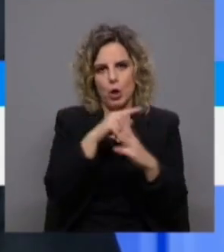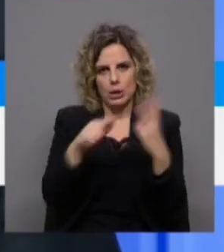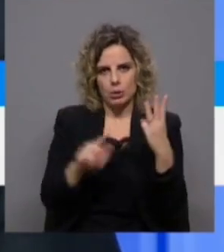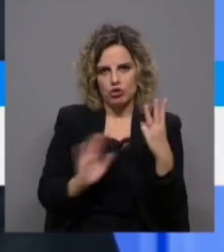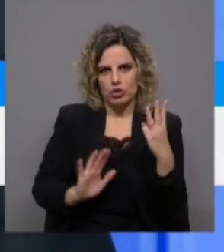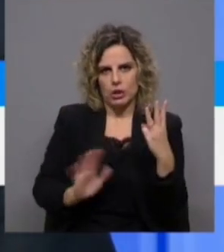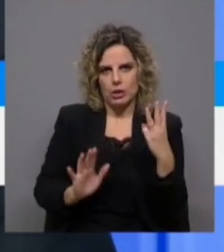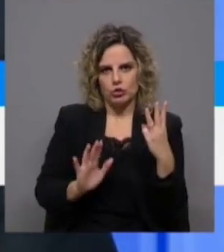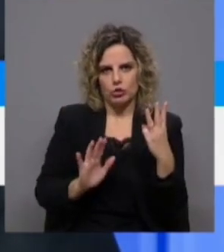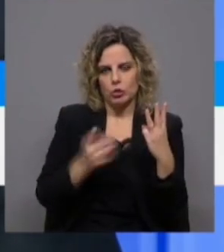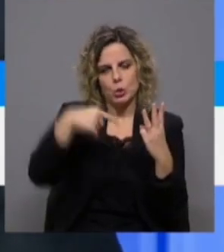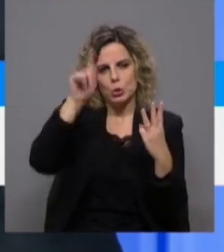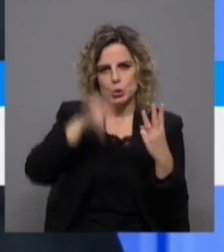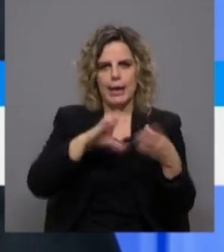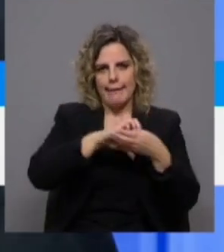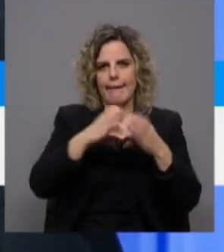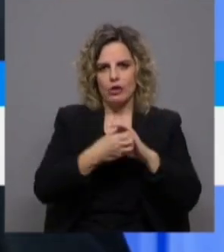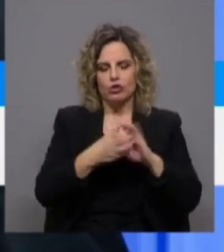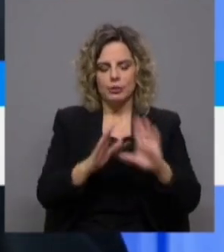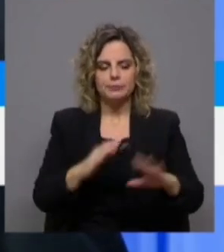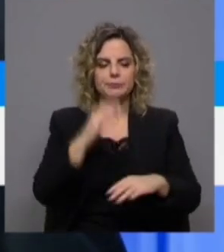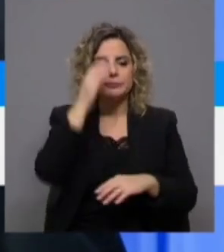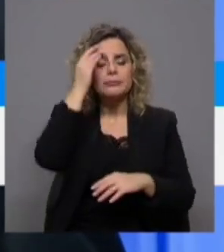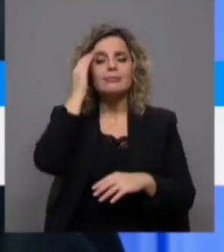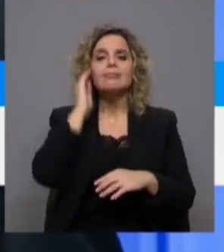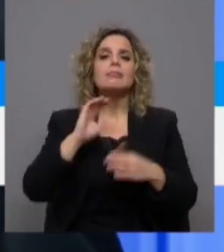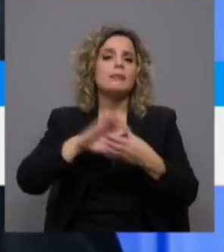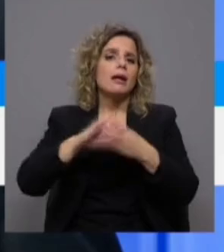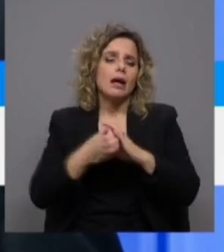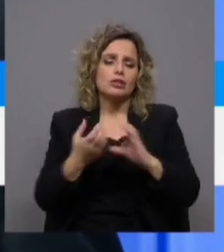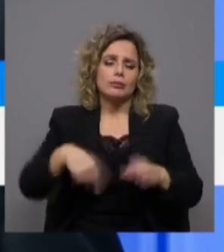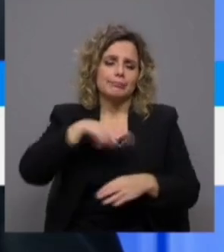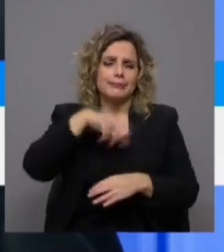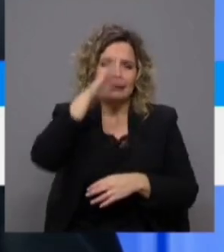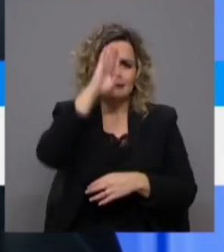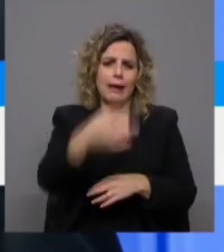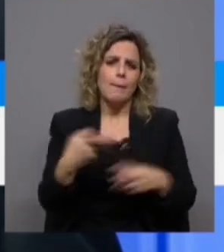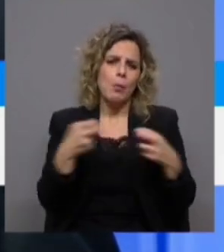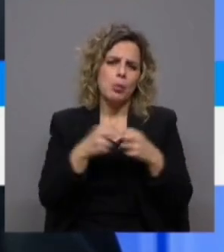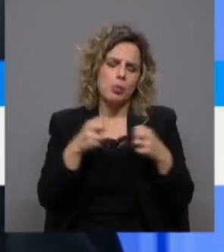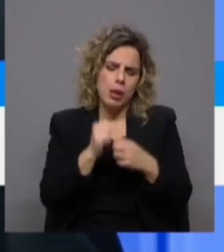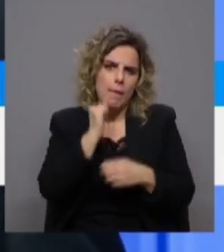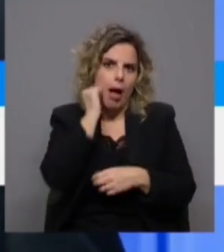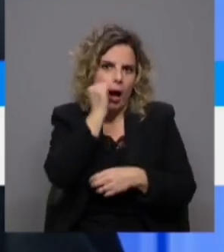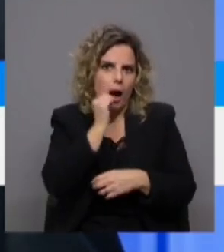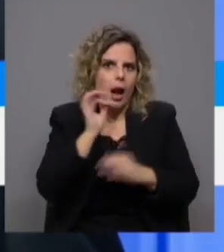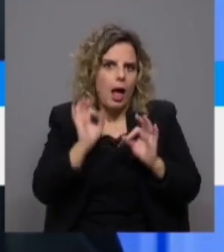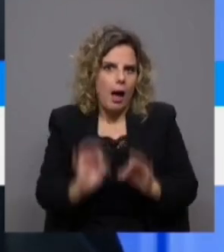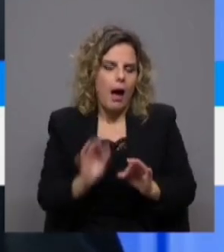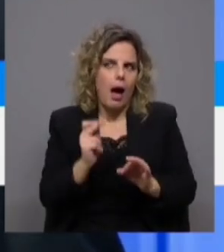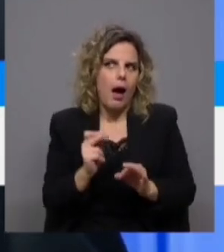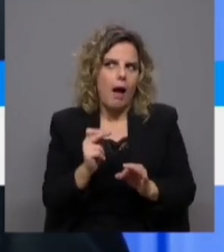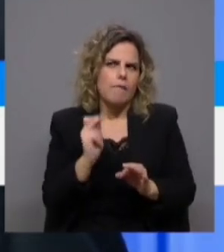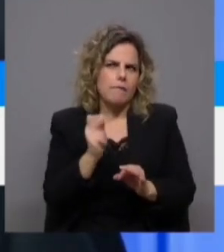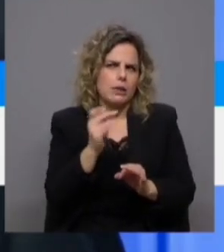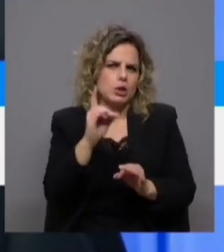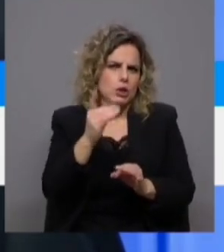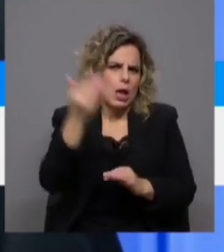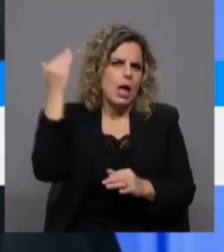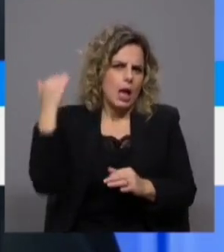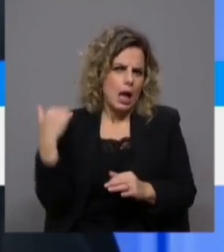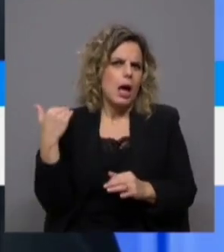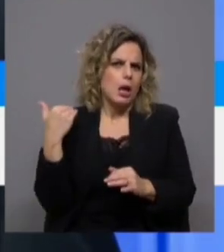eu estou aqui referir ponto de vista de valorização é caixa geral depósitos como todos sabemos teve problemas sérios muito sérios da cerca de seis anos atrás